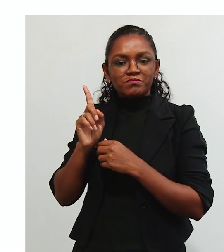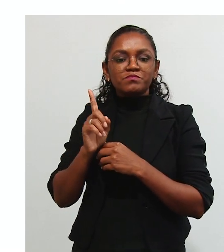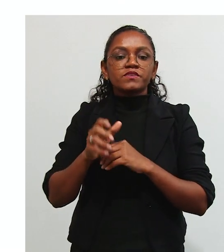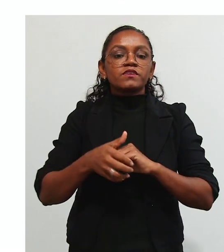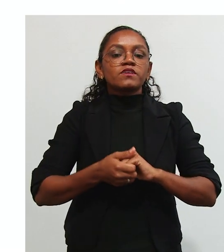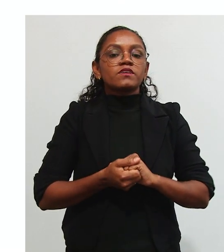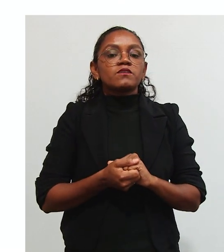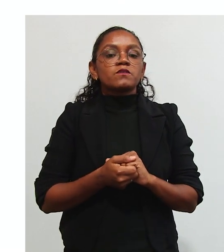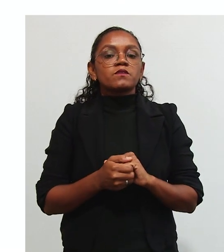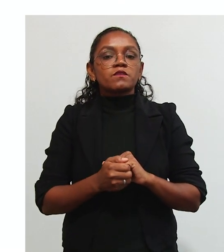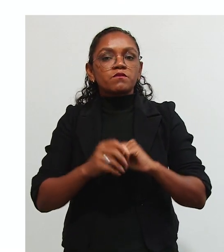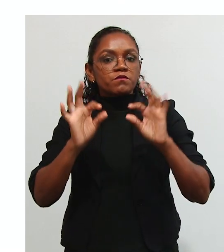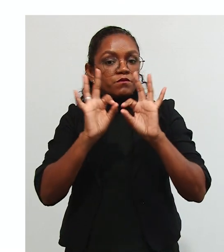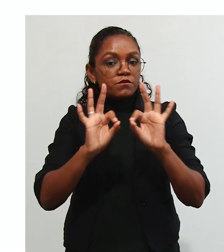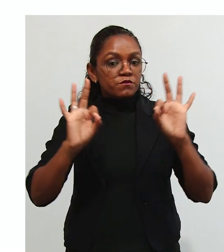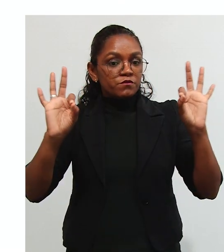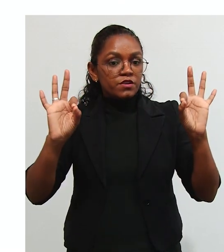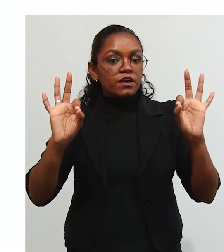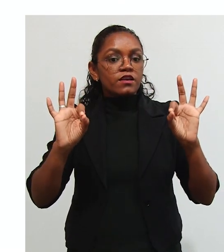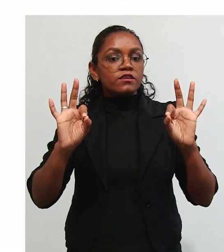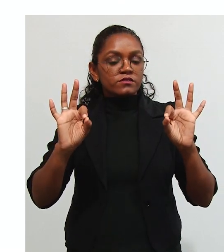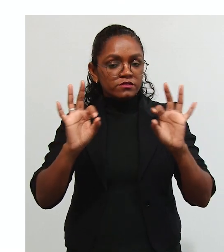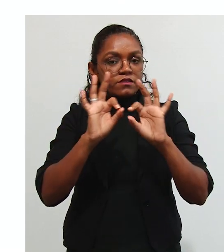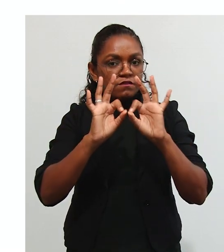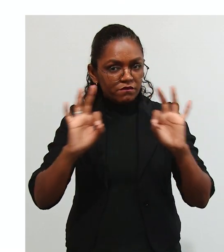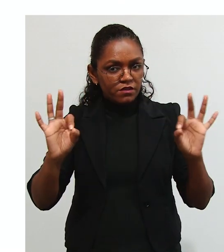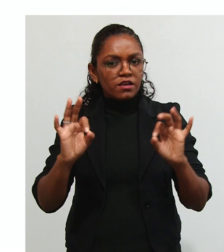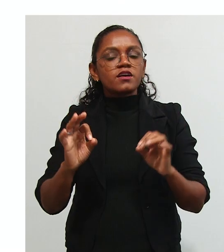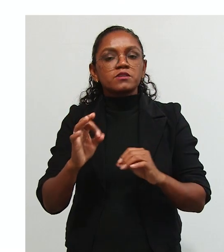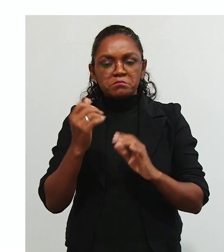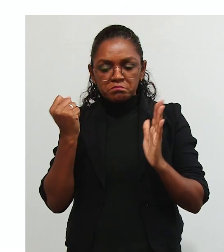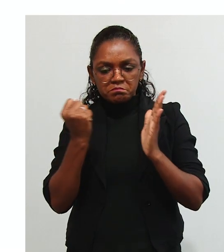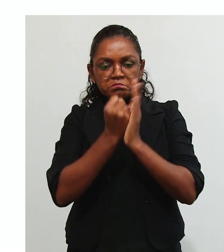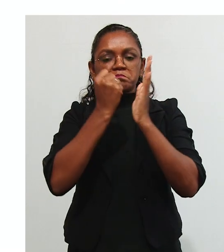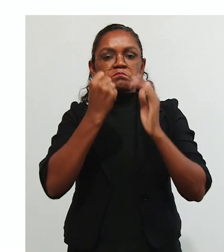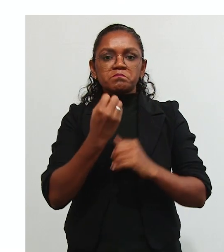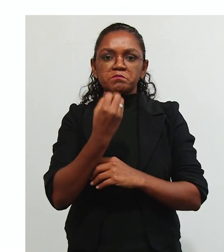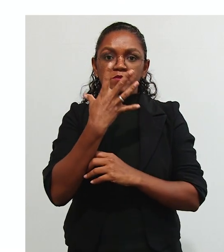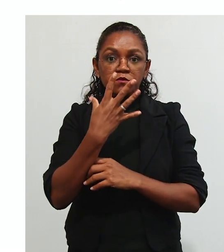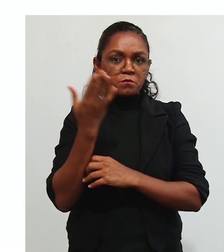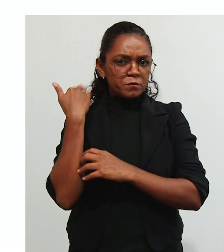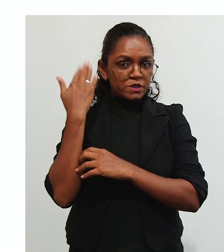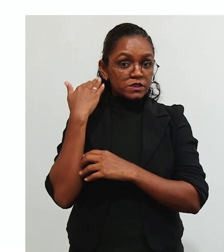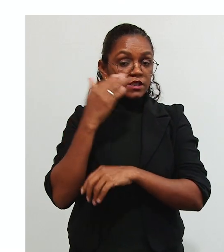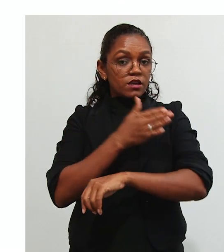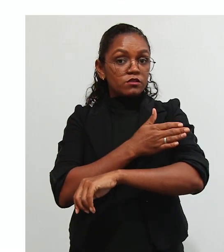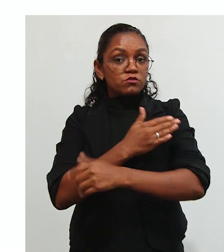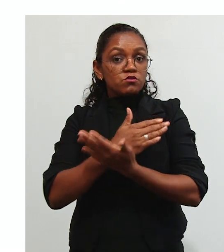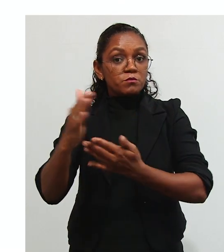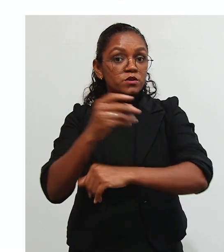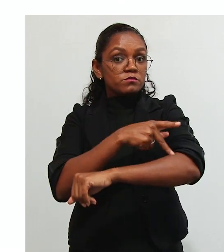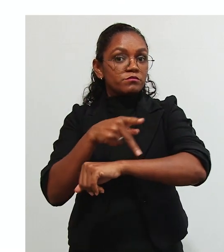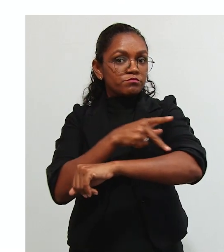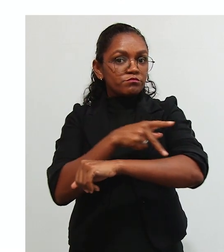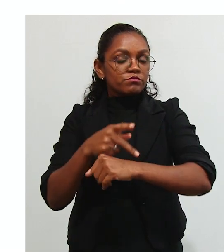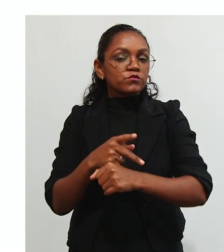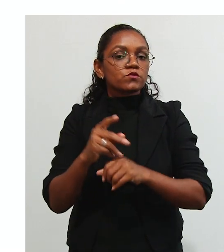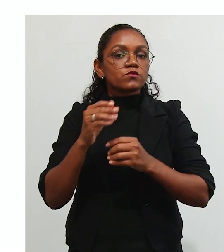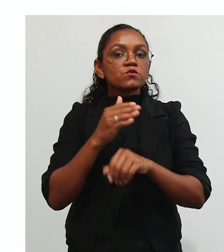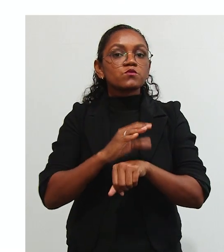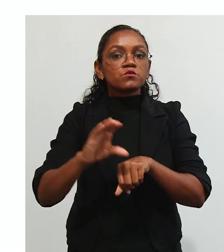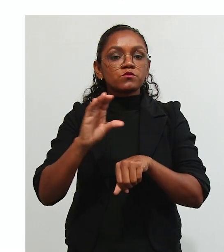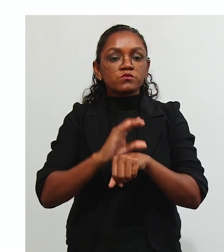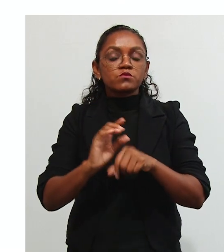onde ele fala uma frase que, pelo menos para mim, marcou já no início do meu curso de pedagogia, que a